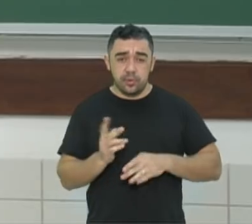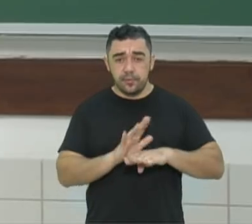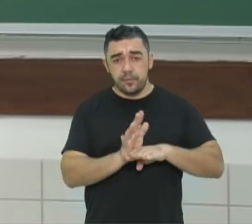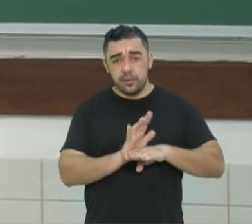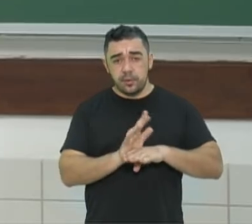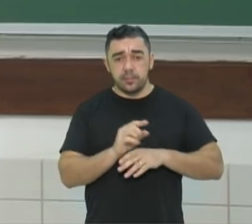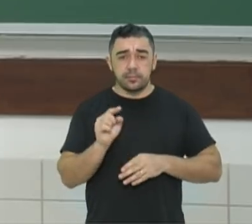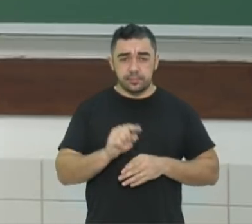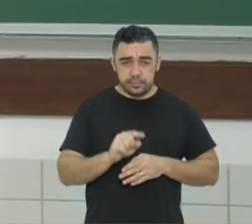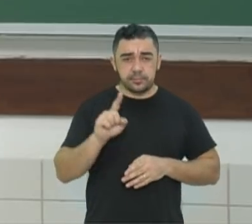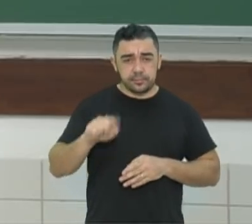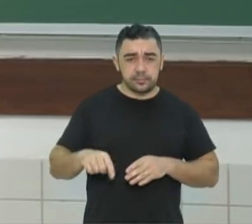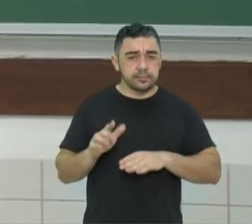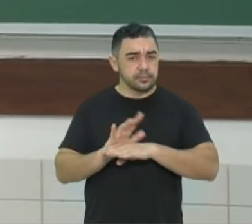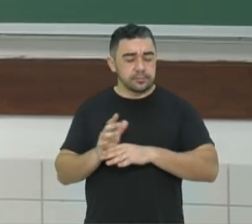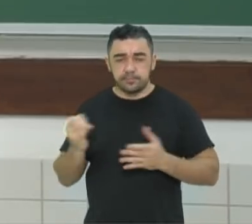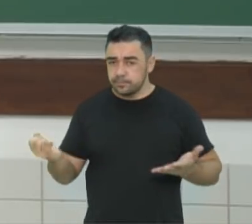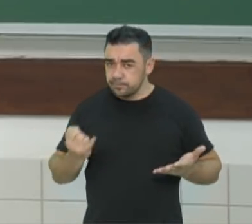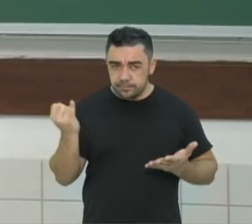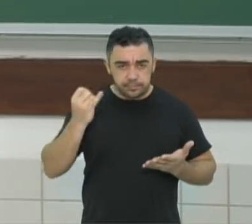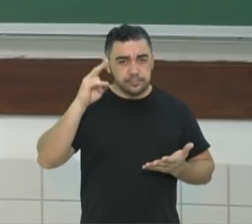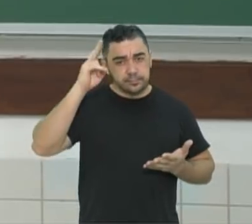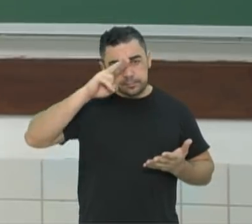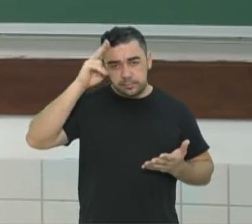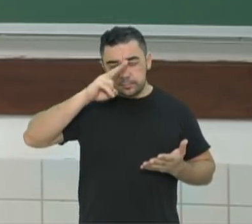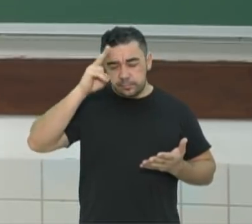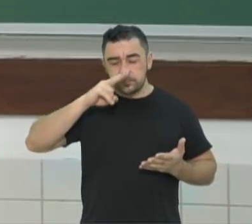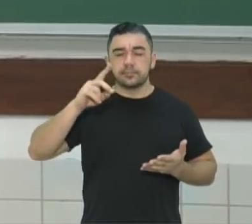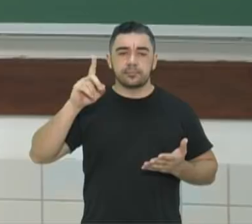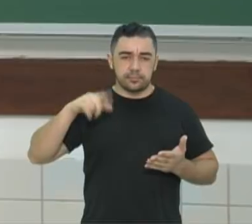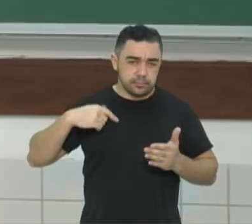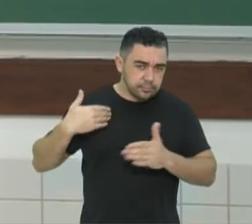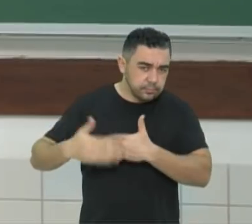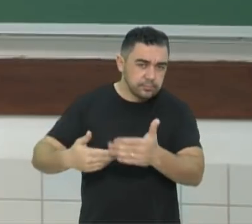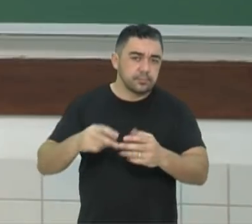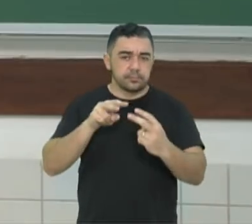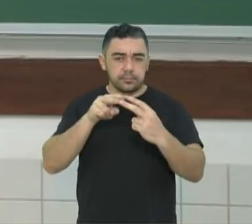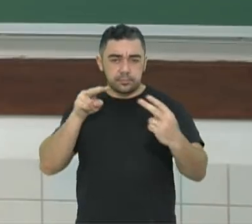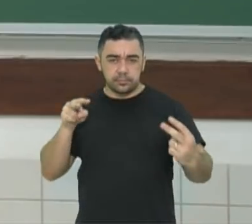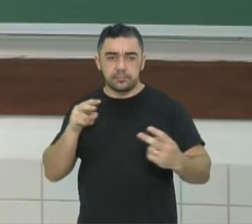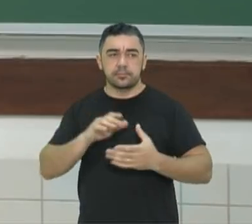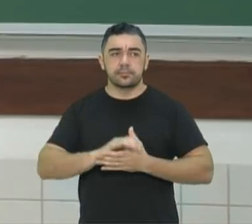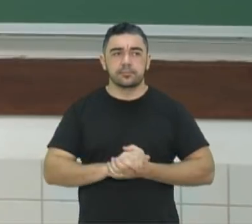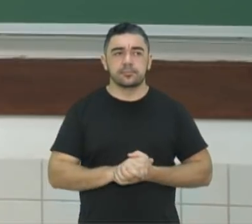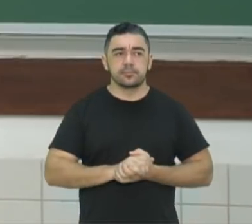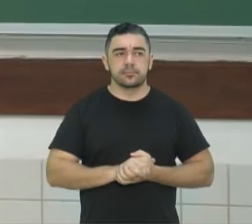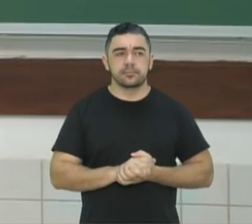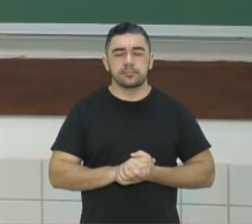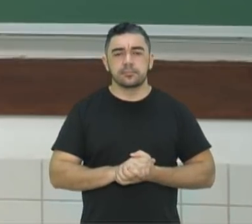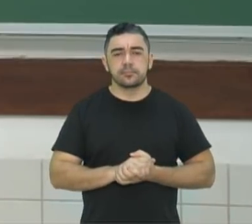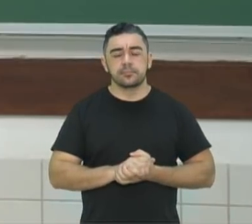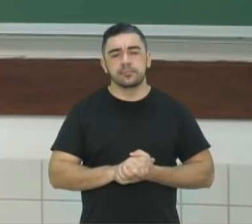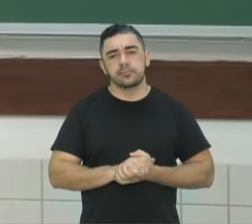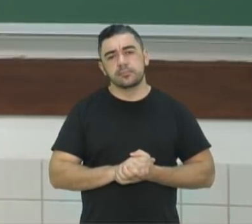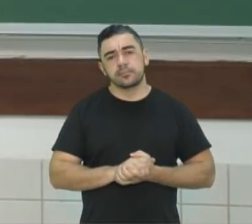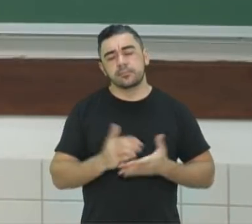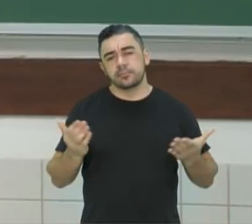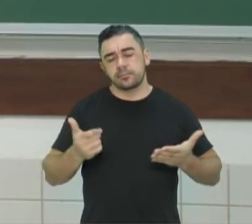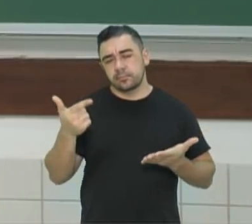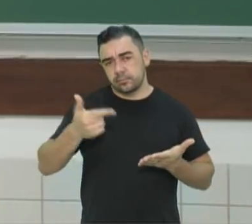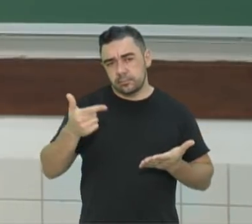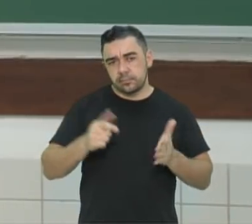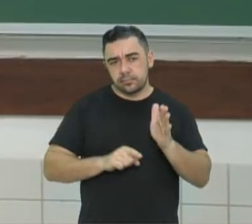como o Cassiopeia são filmes importantes para a história da animação digital. Tá? Aí eu vou então para